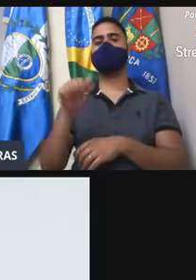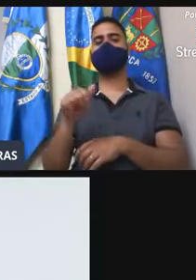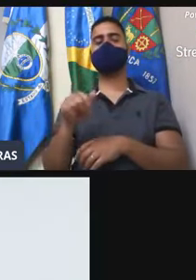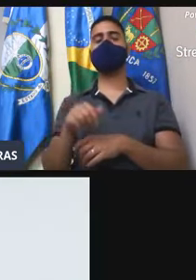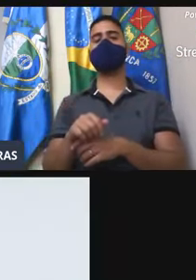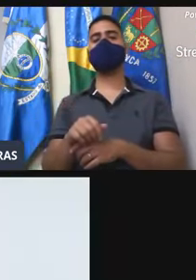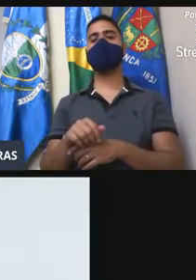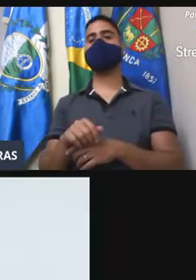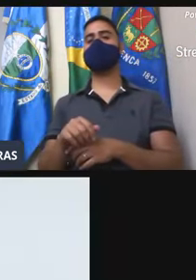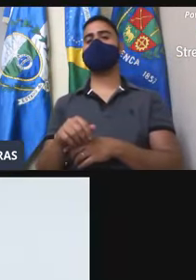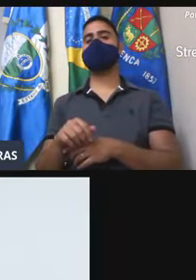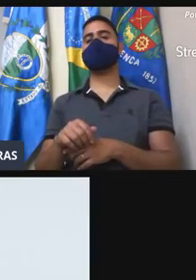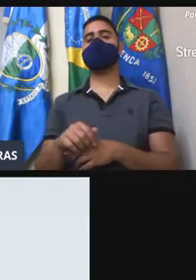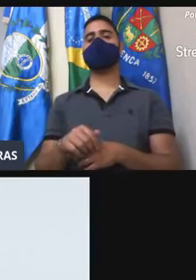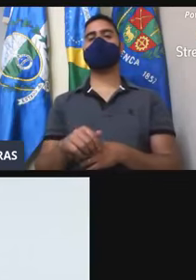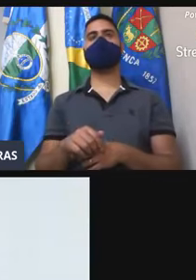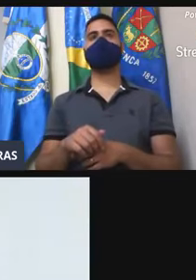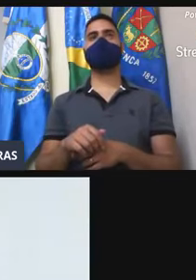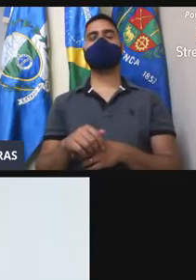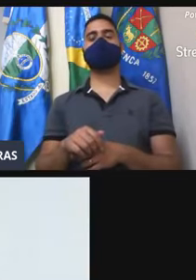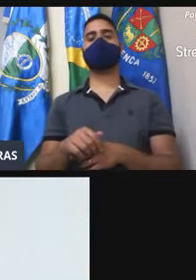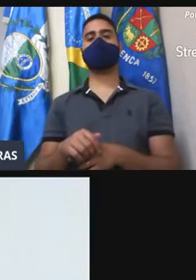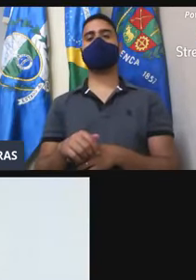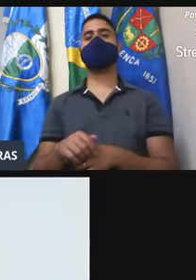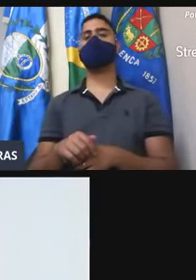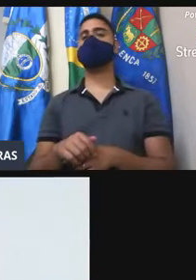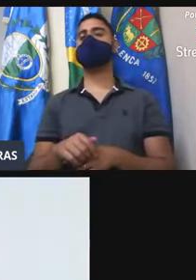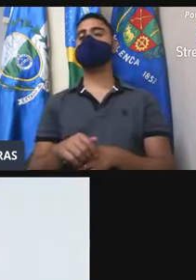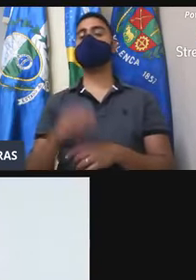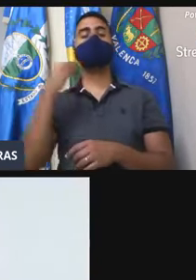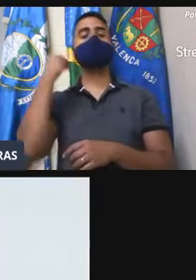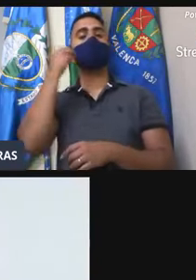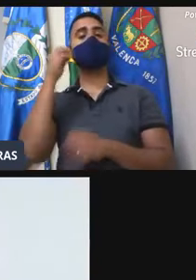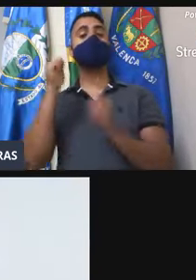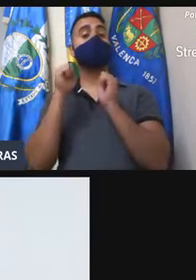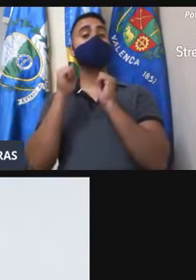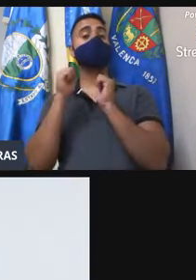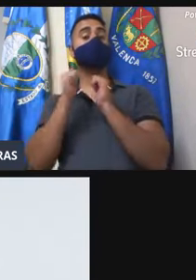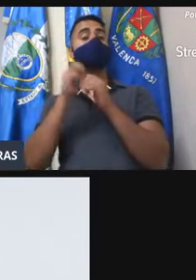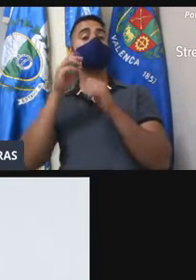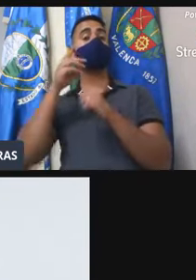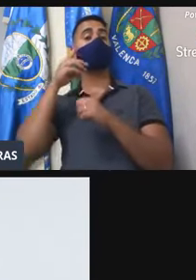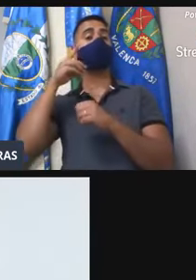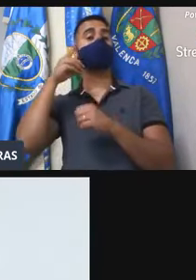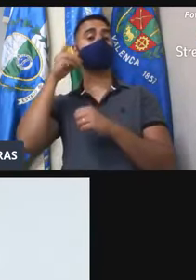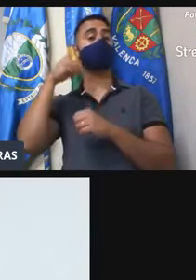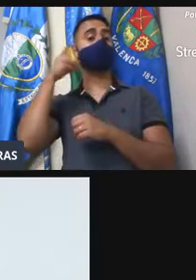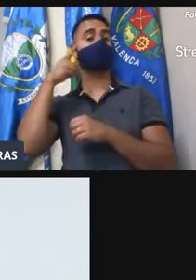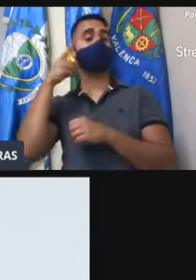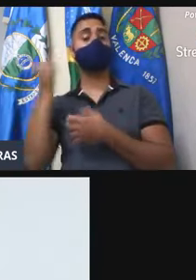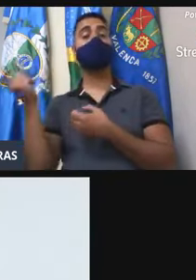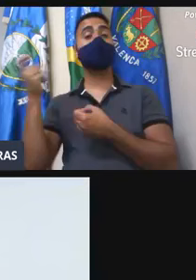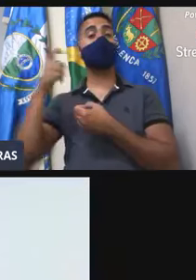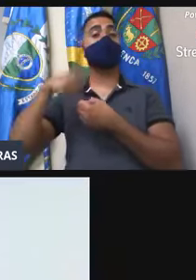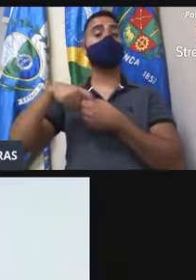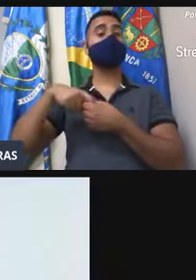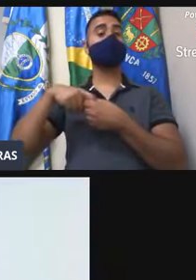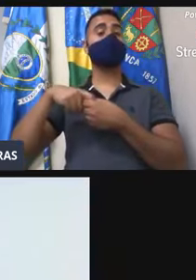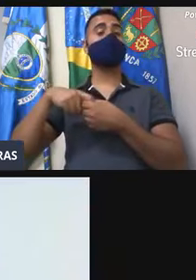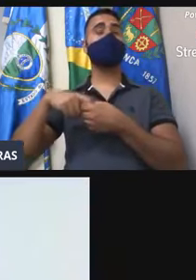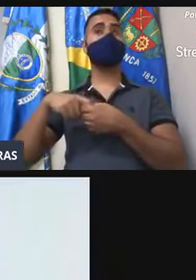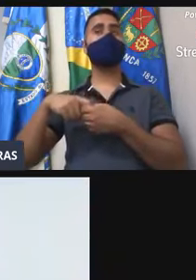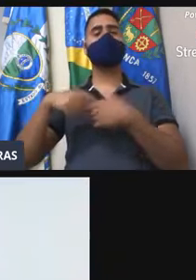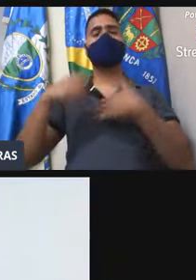aconteceu. Então vamos lá tentar buscar com o deputado a volta